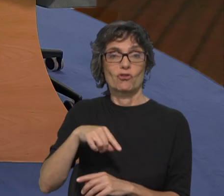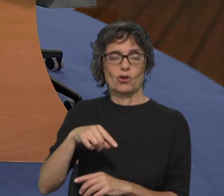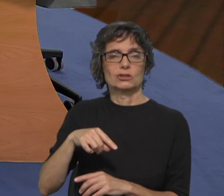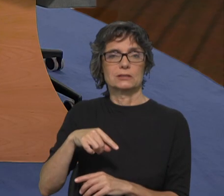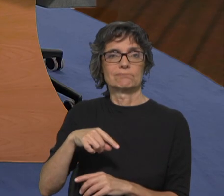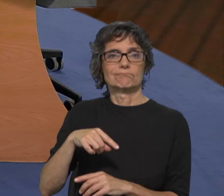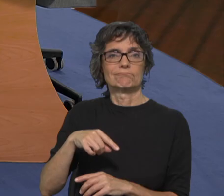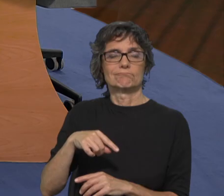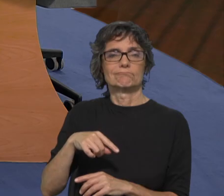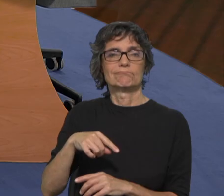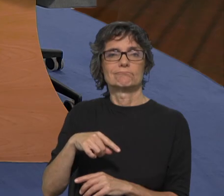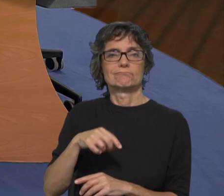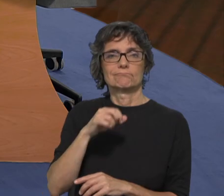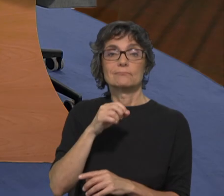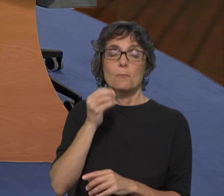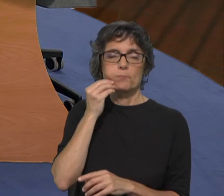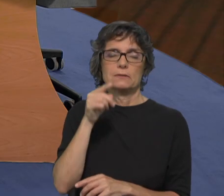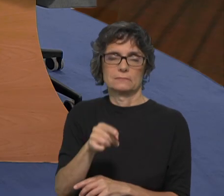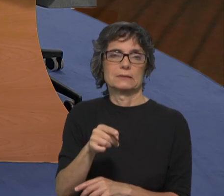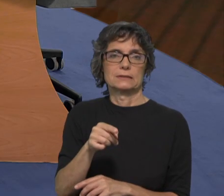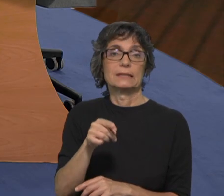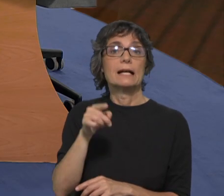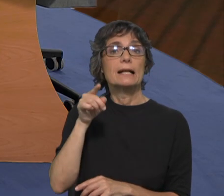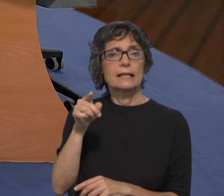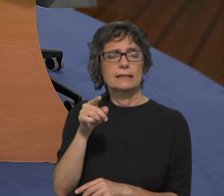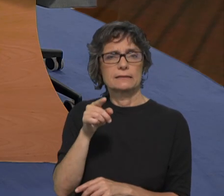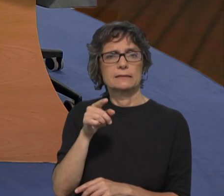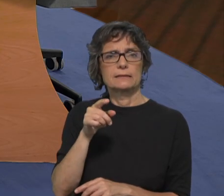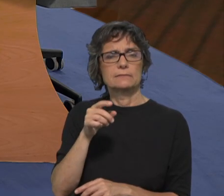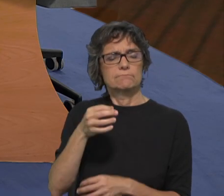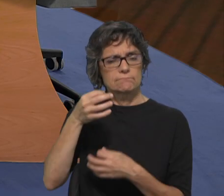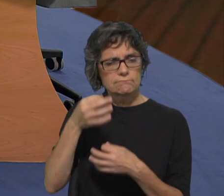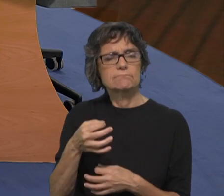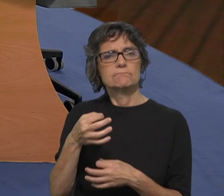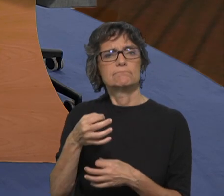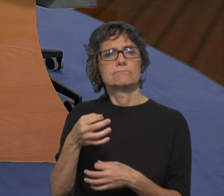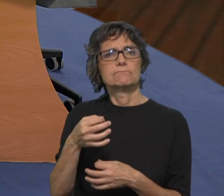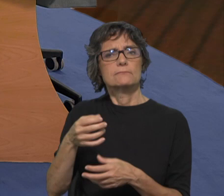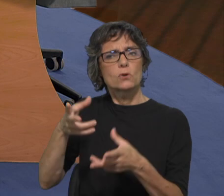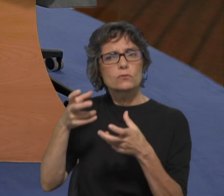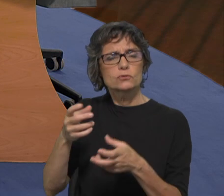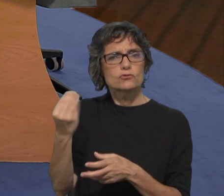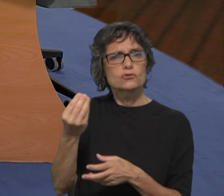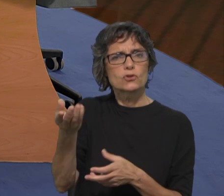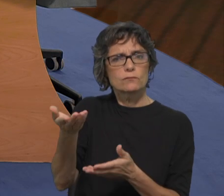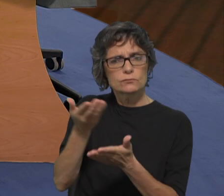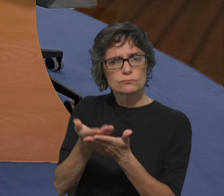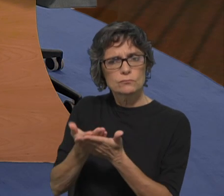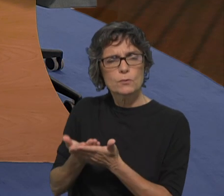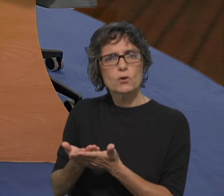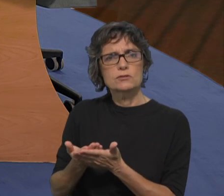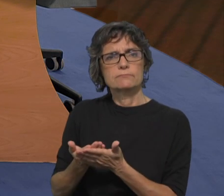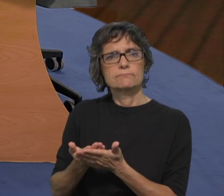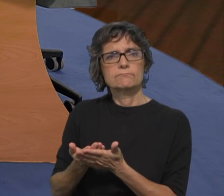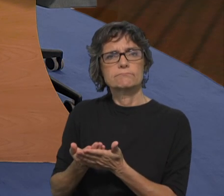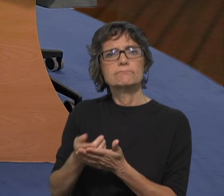da parte do Sr. Dom Manuel foi essa. Era ele garantir-nos que aquilo que fosse escutado e aquilo que fosse o trabalho final, que